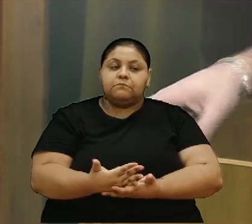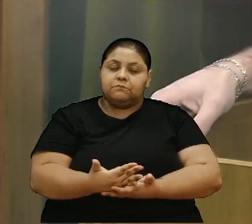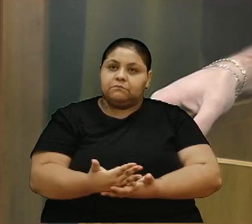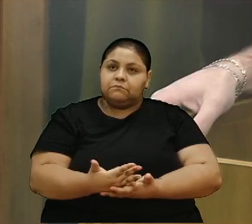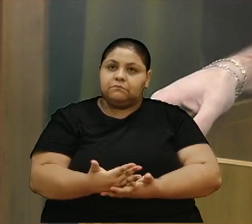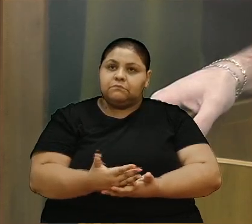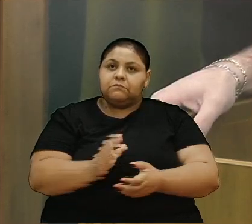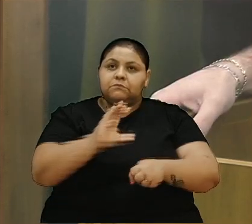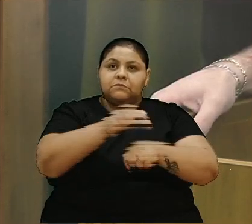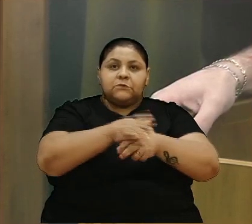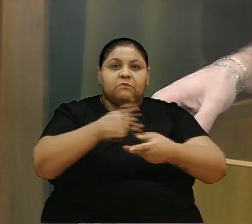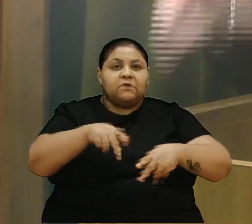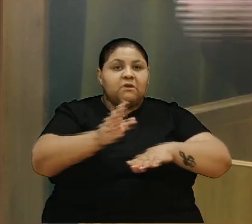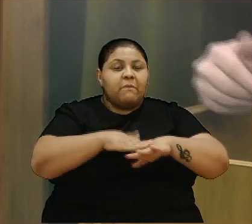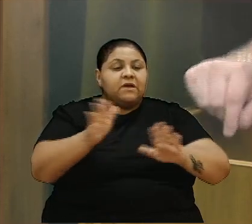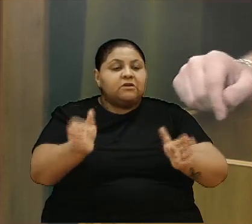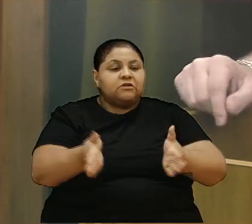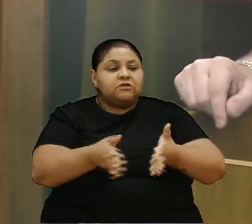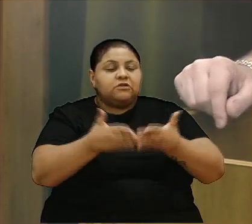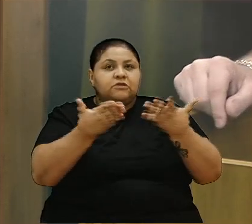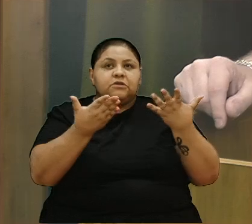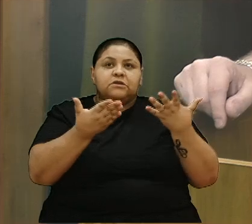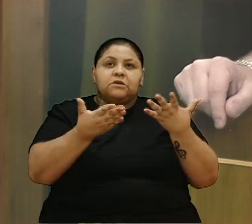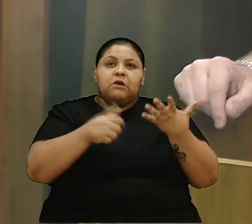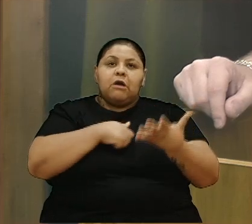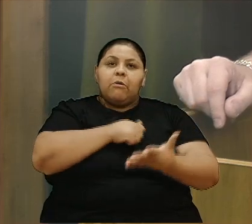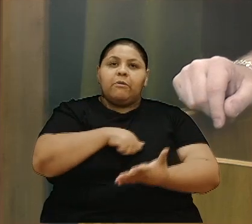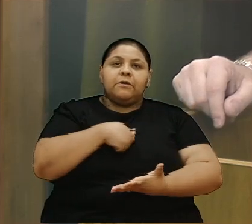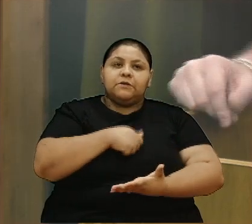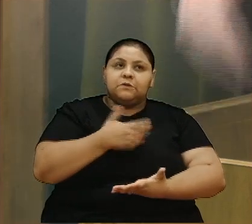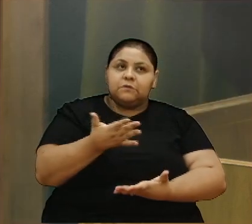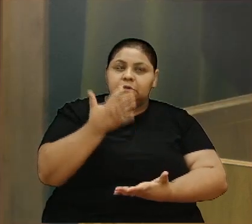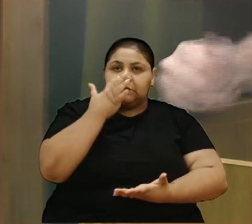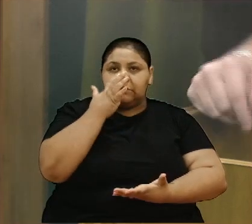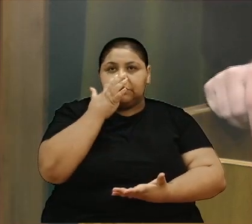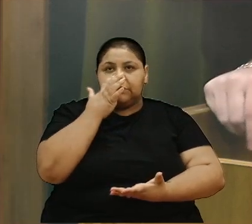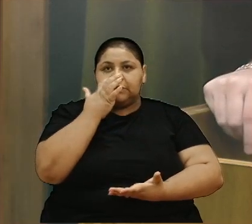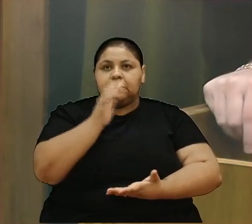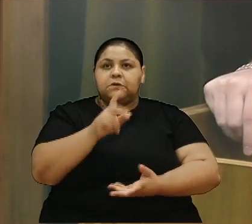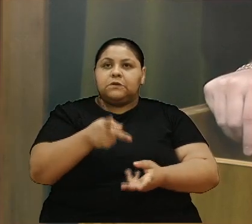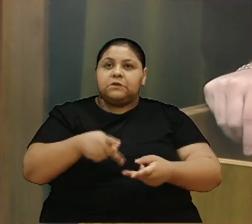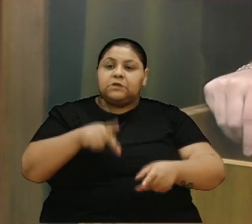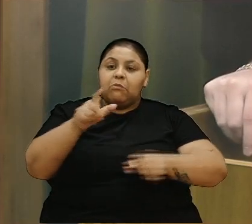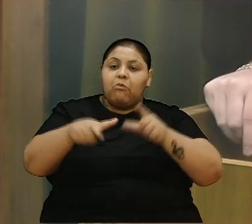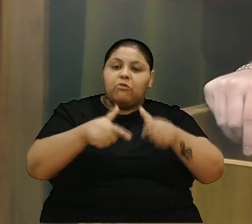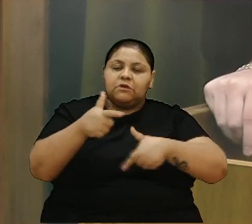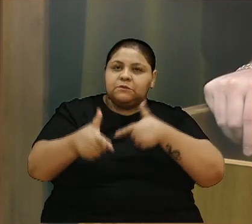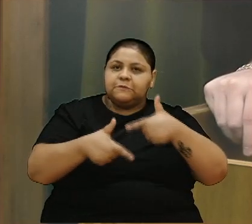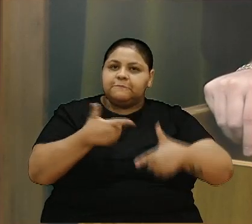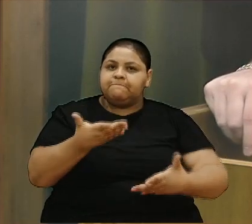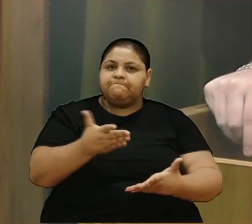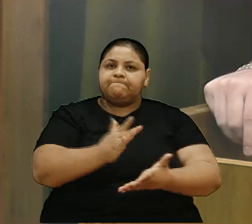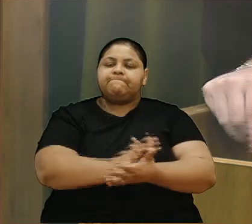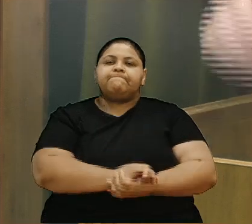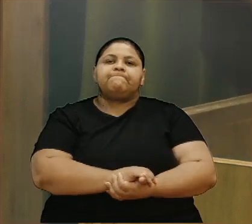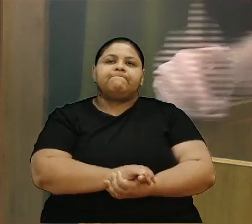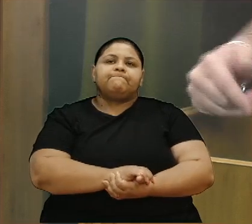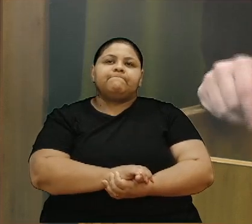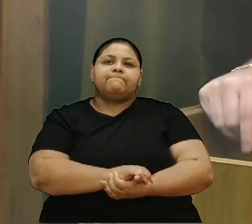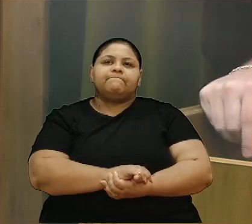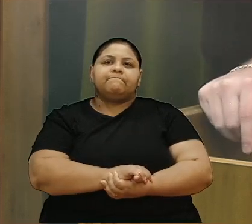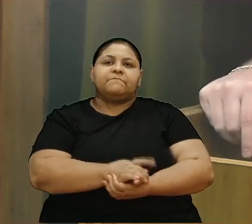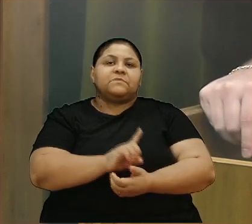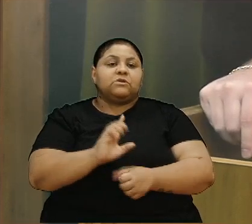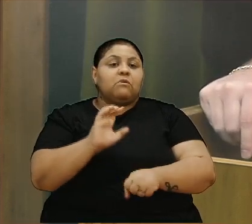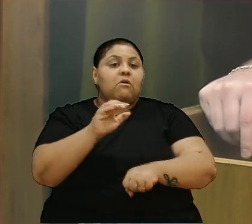cai na população mais pobre, na população humilde, na população que trabalha. Não cai